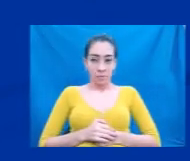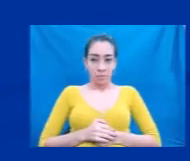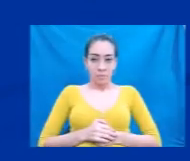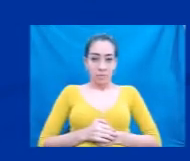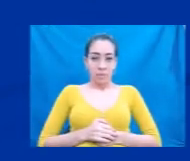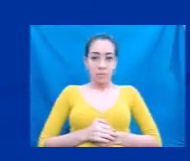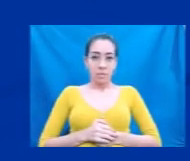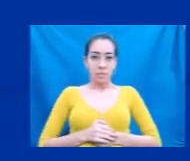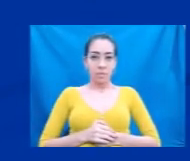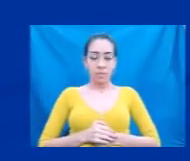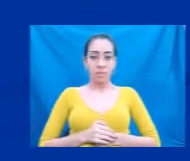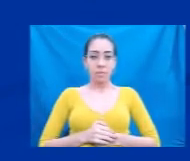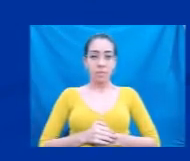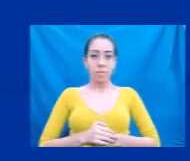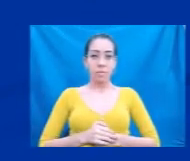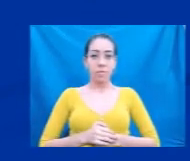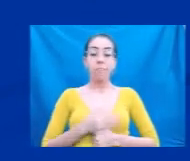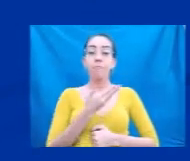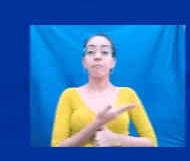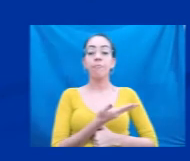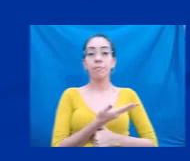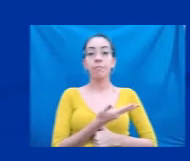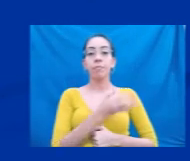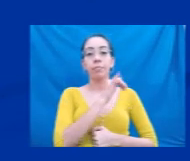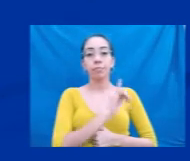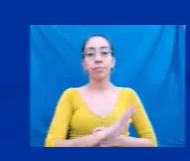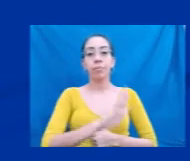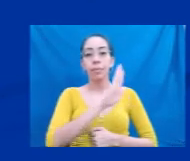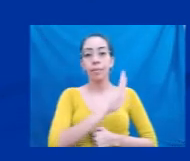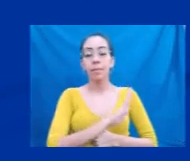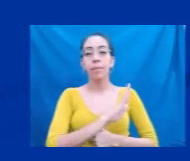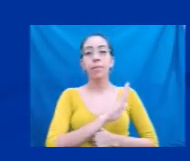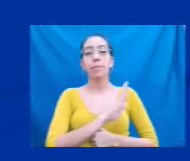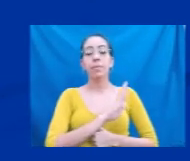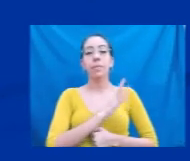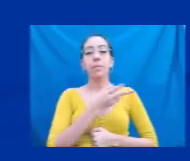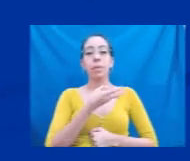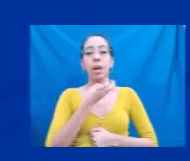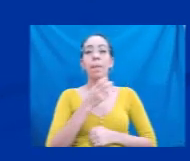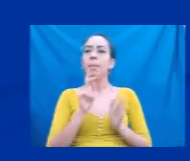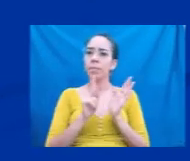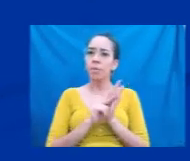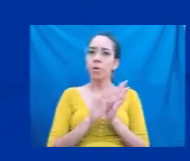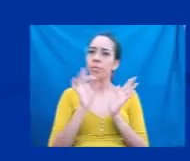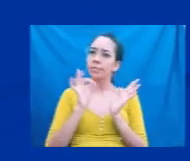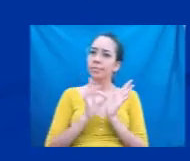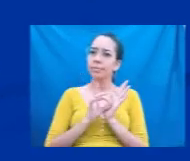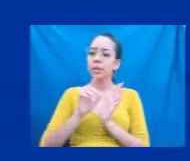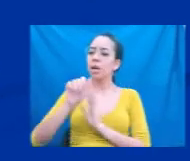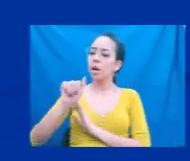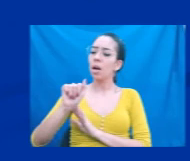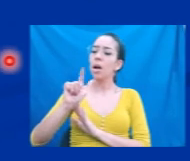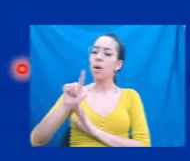nessa imagem, né, realmente nós vemos aqui um almoxarifado no sentido, né, estrito da palavra. Então, vocês vejam, né, tem um